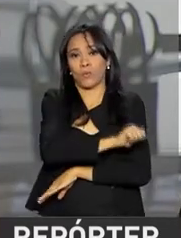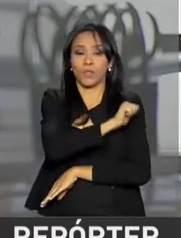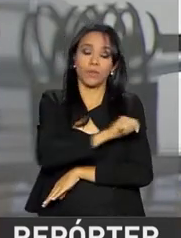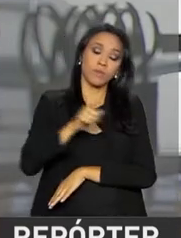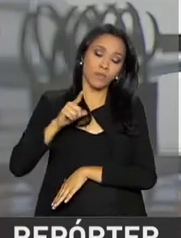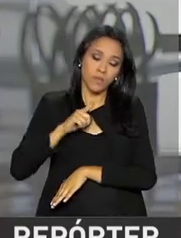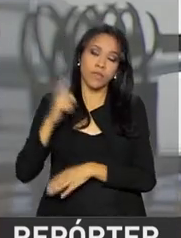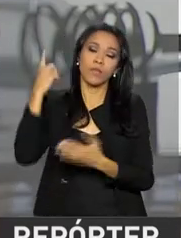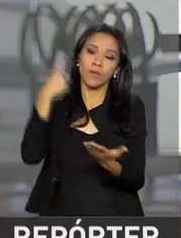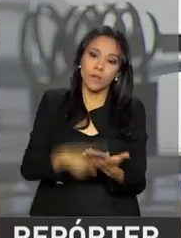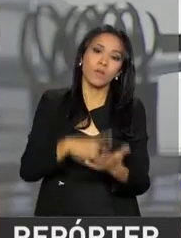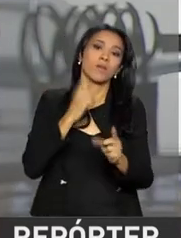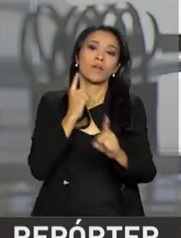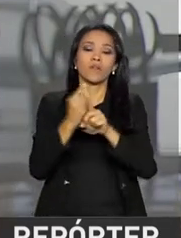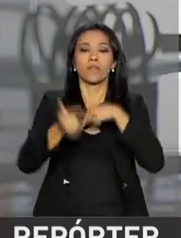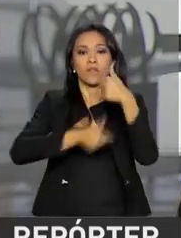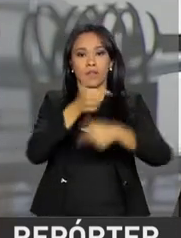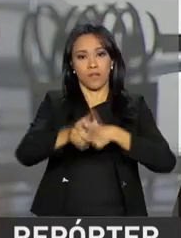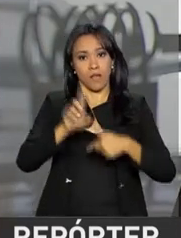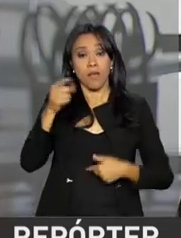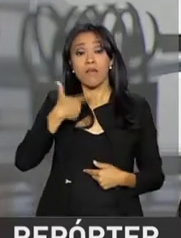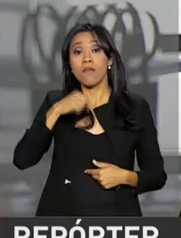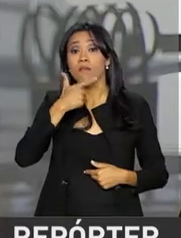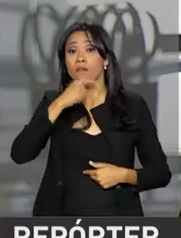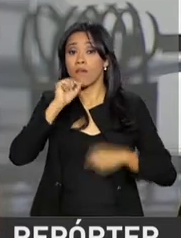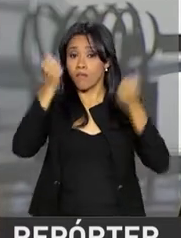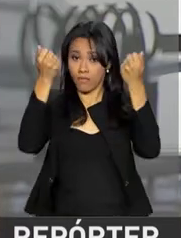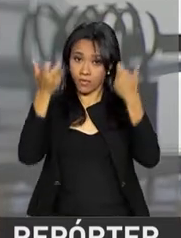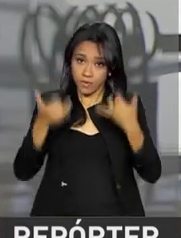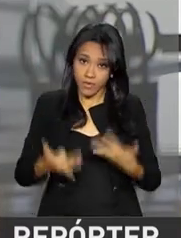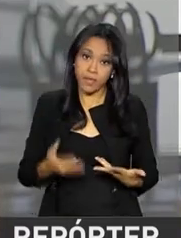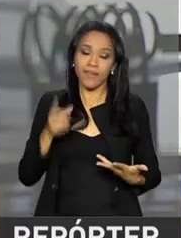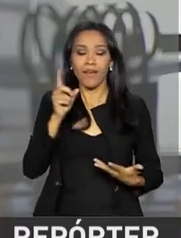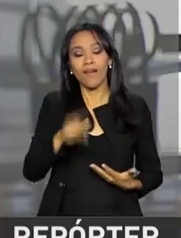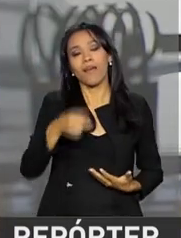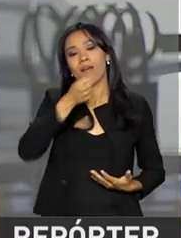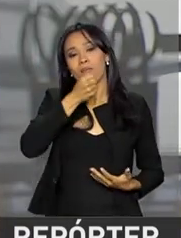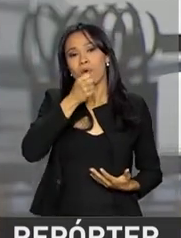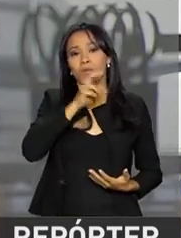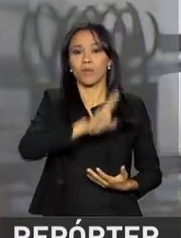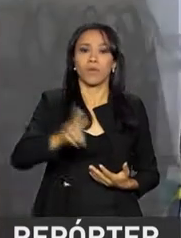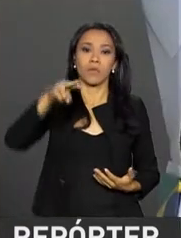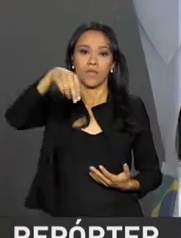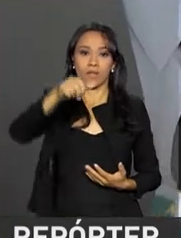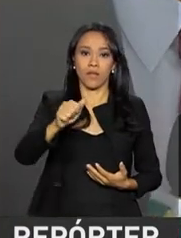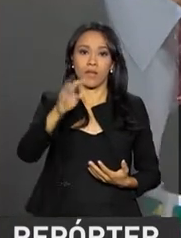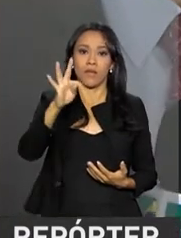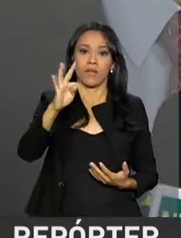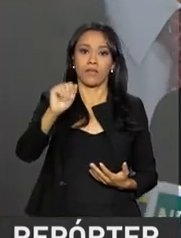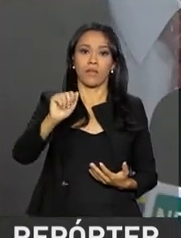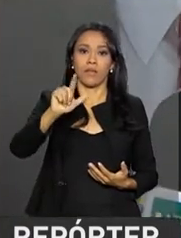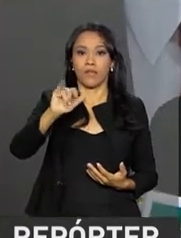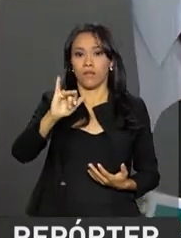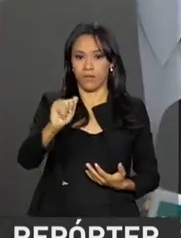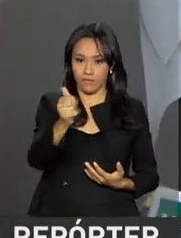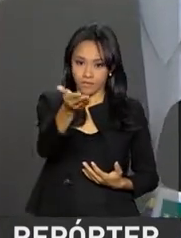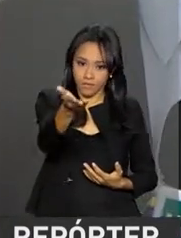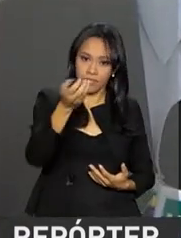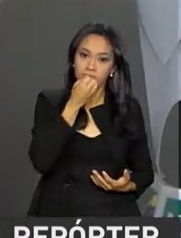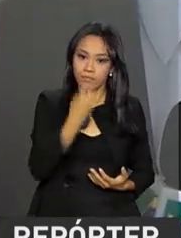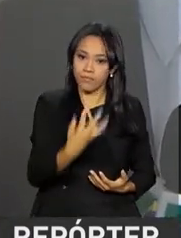fluminense e quem tem os detalhes dessa agenda é a nossa repórter natália melo mundial natália